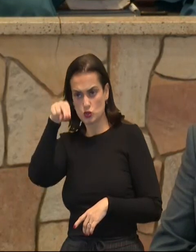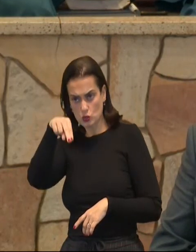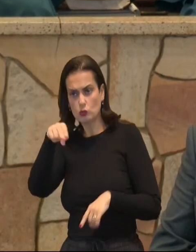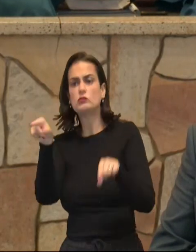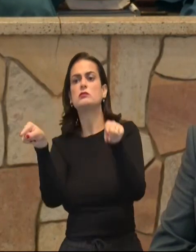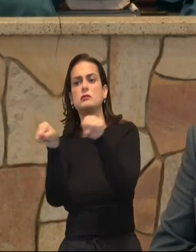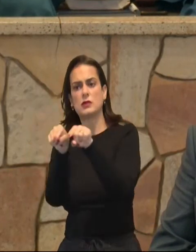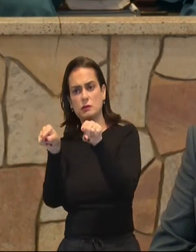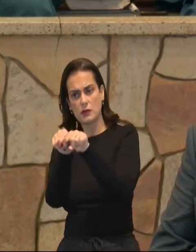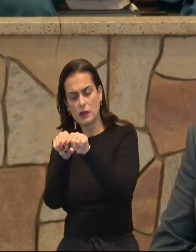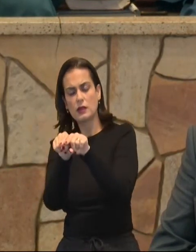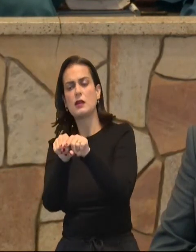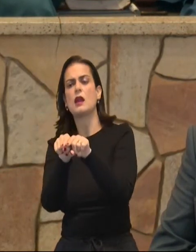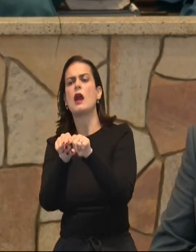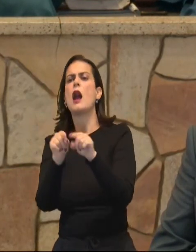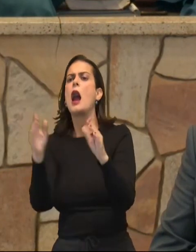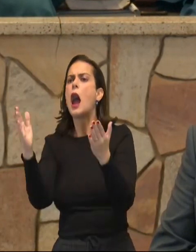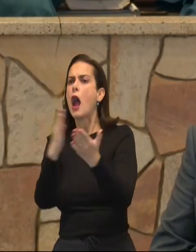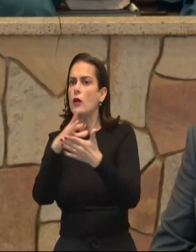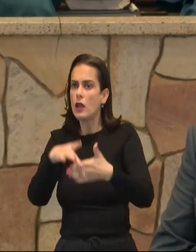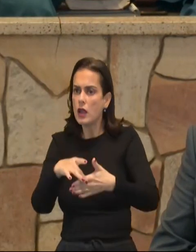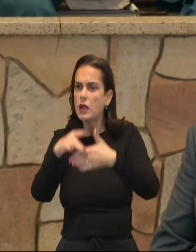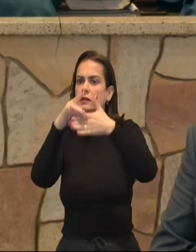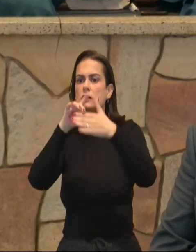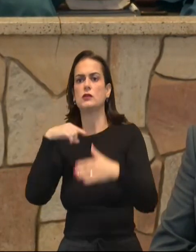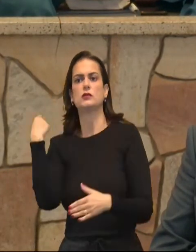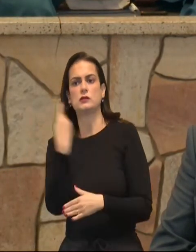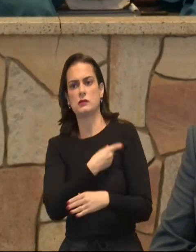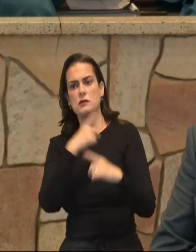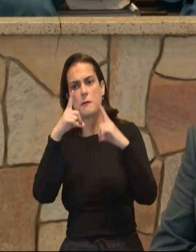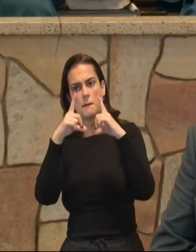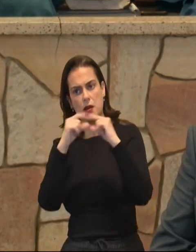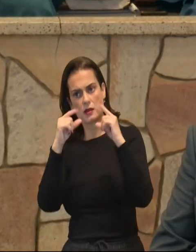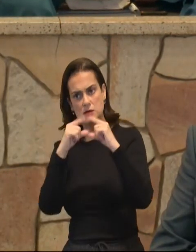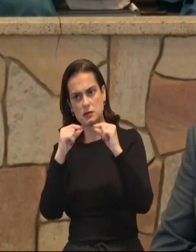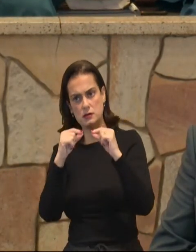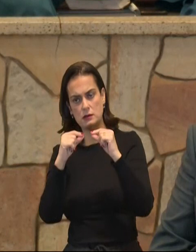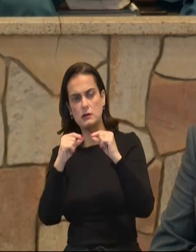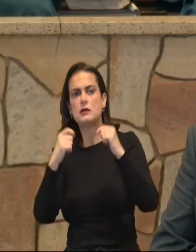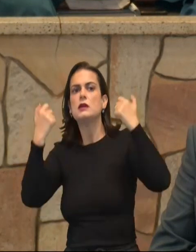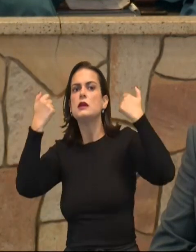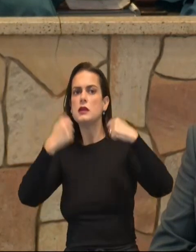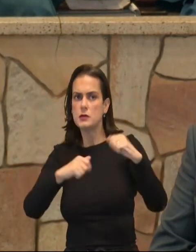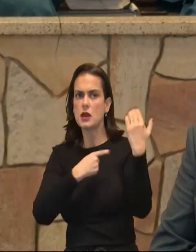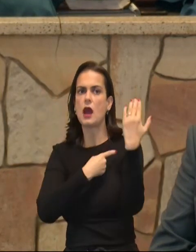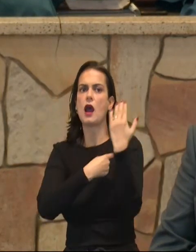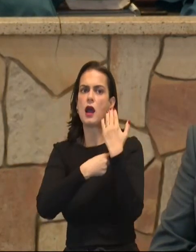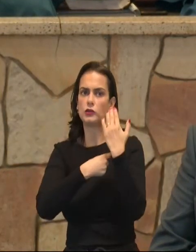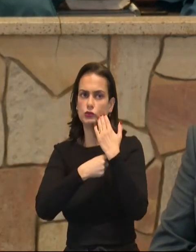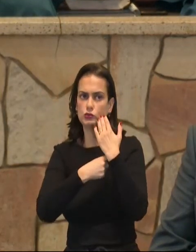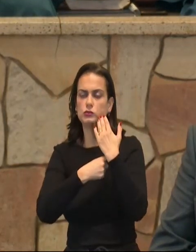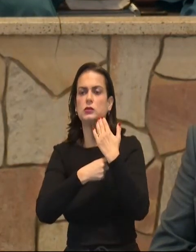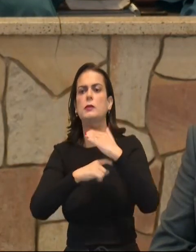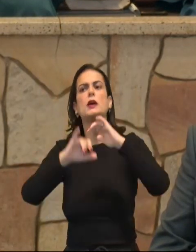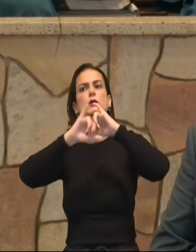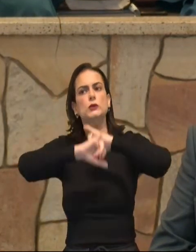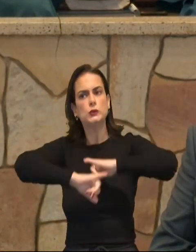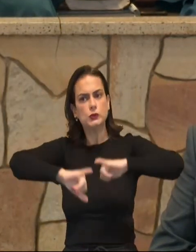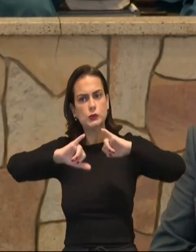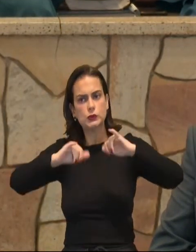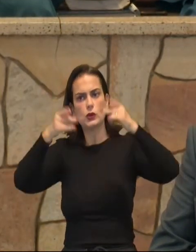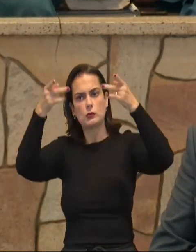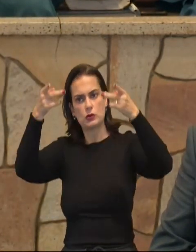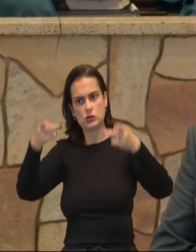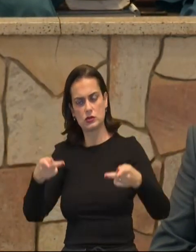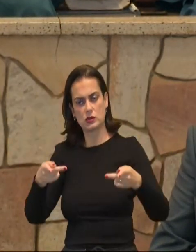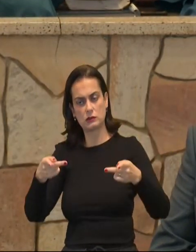algumas ações evangelísticas em nossa Jerusalém e vai contar com esses ministérios. À noite faremos a divulgação desses projetos. Não